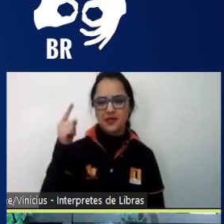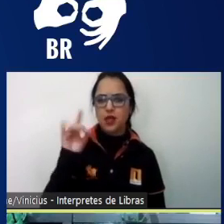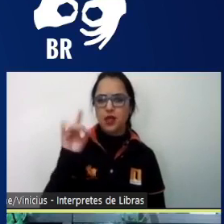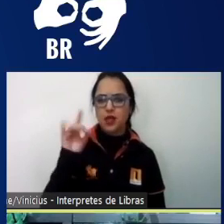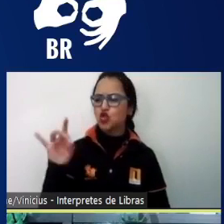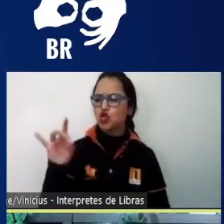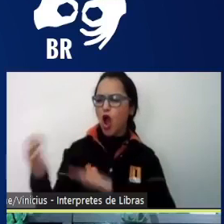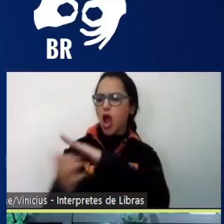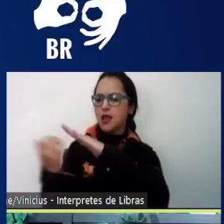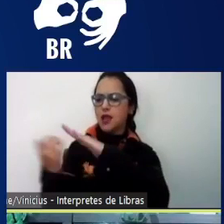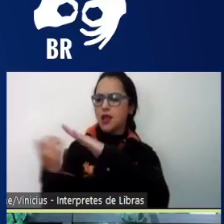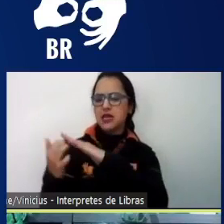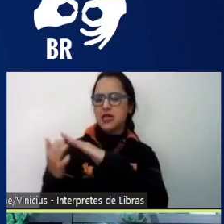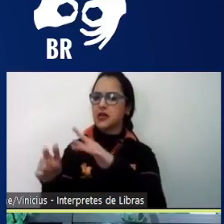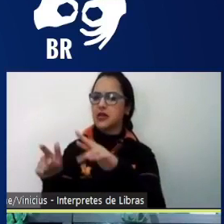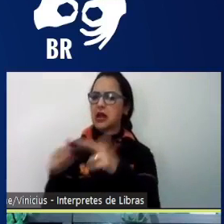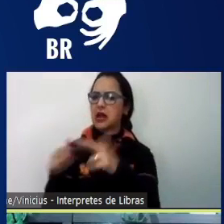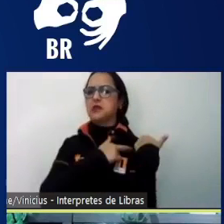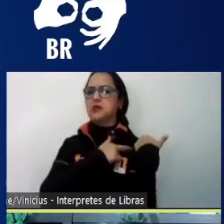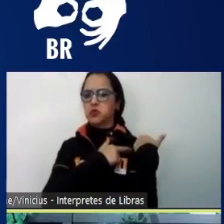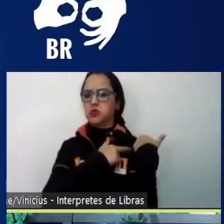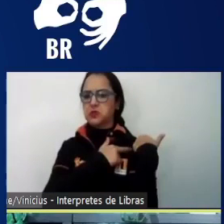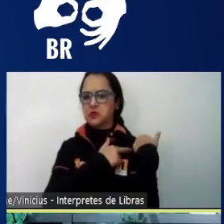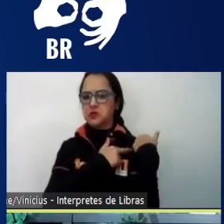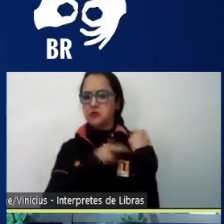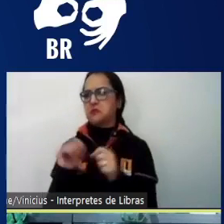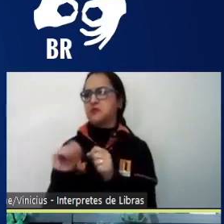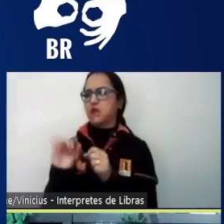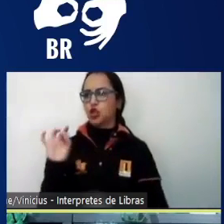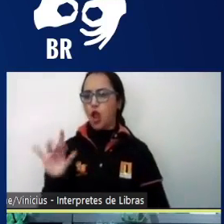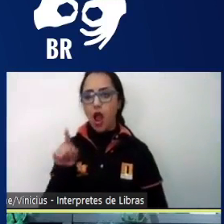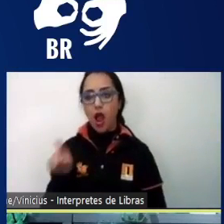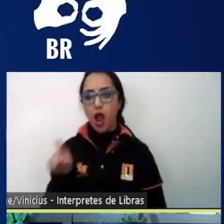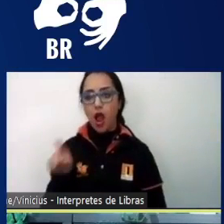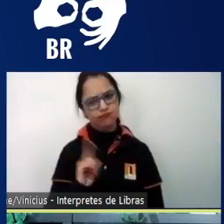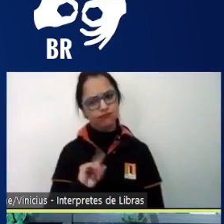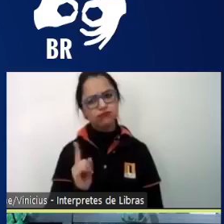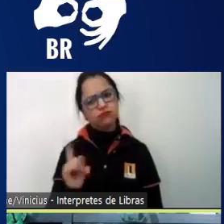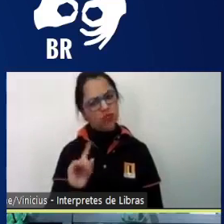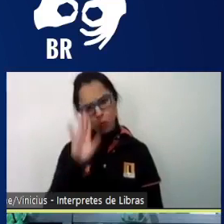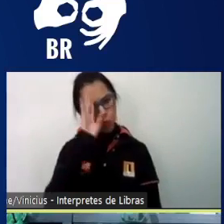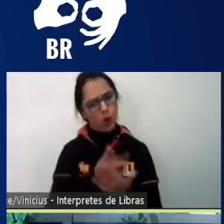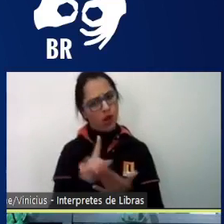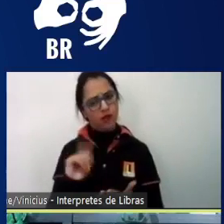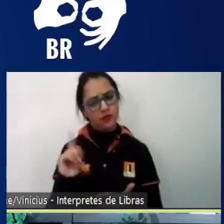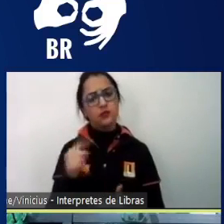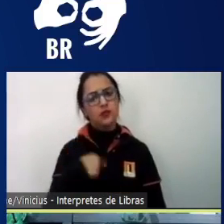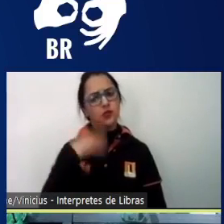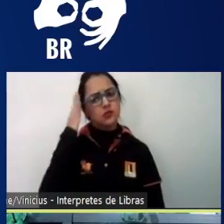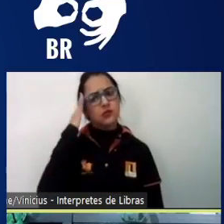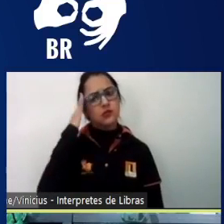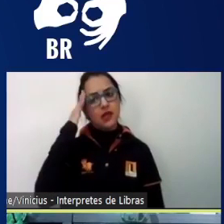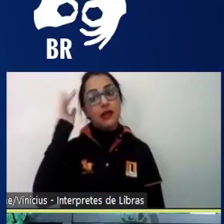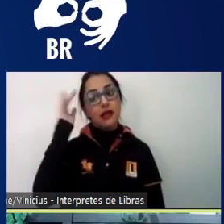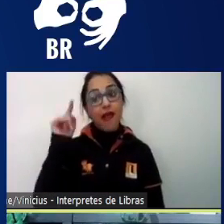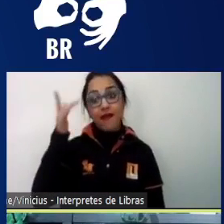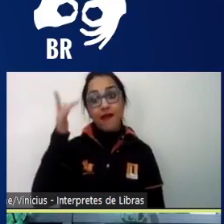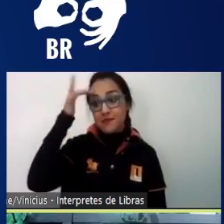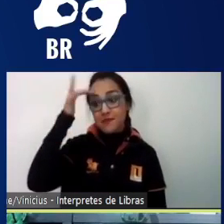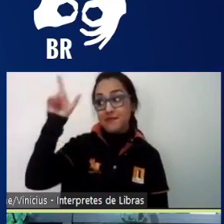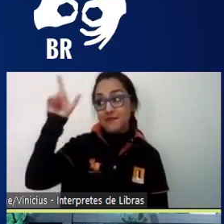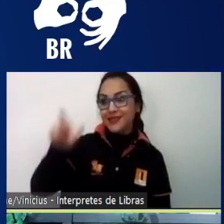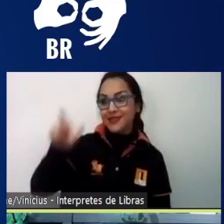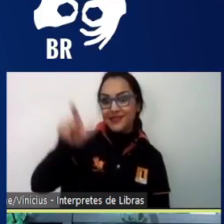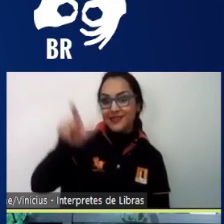e aqui sabemos que a empresa é formada por pessoas. Então, são pessoas. Não é